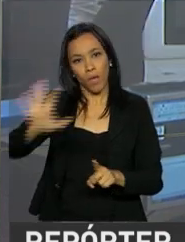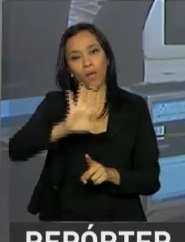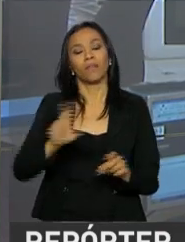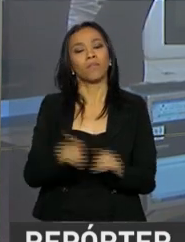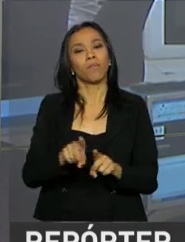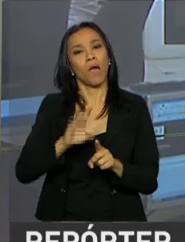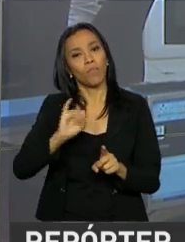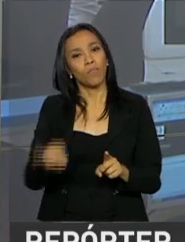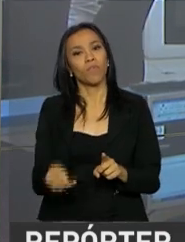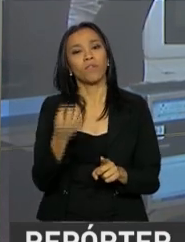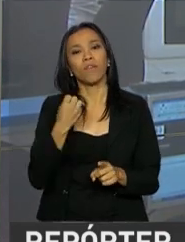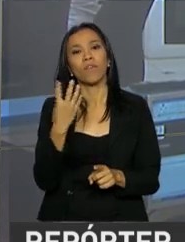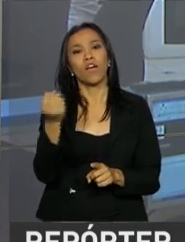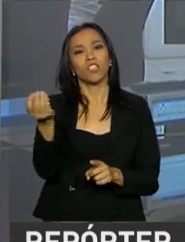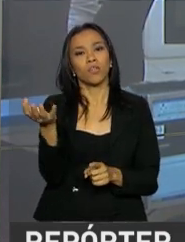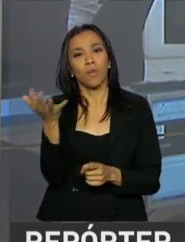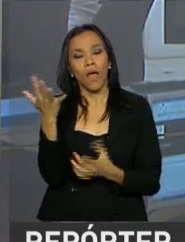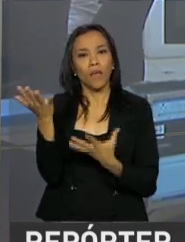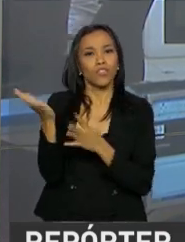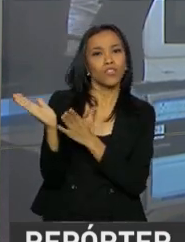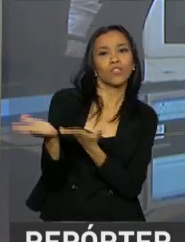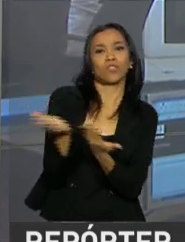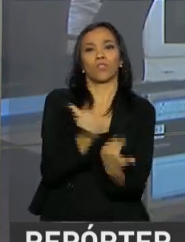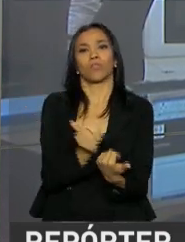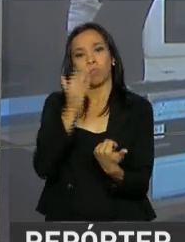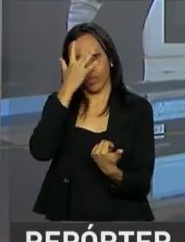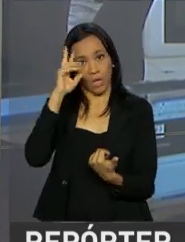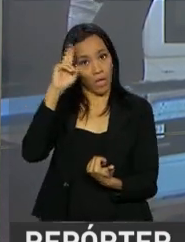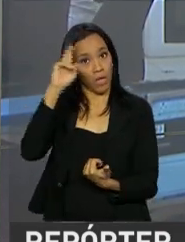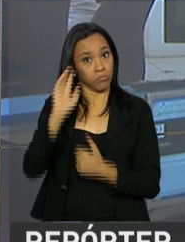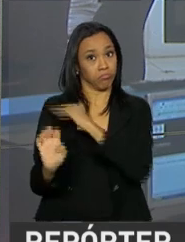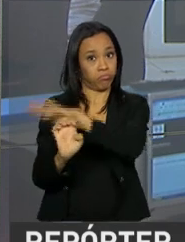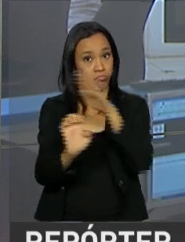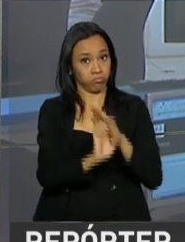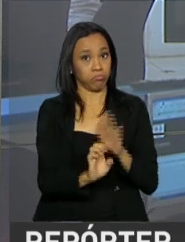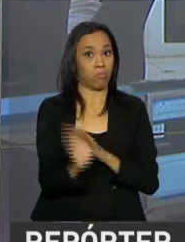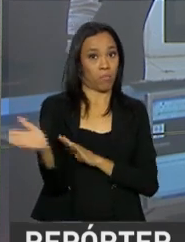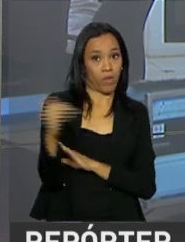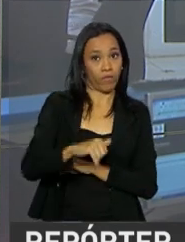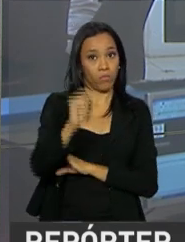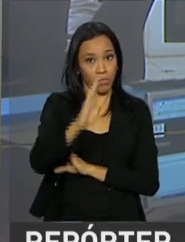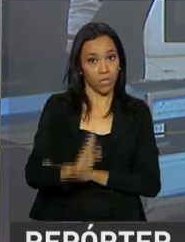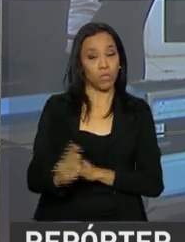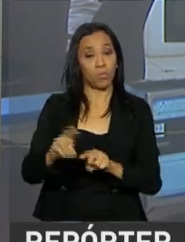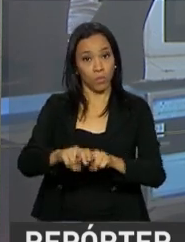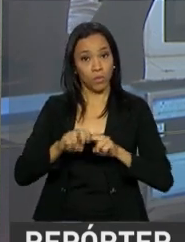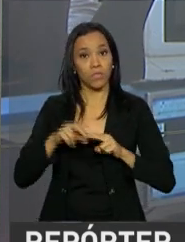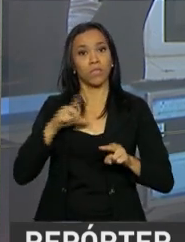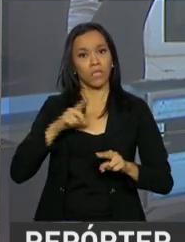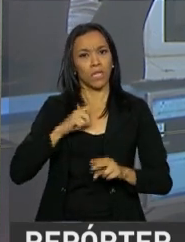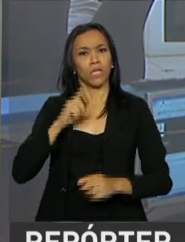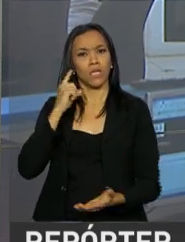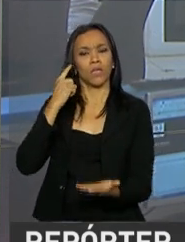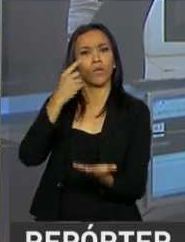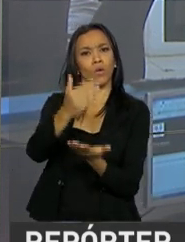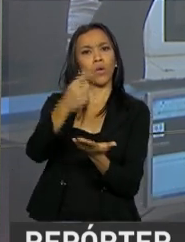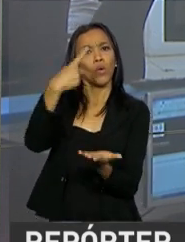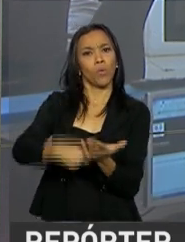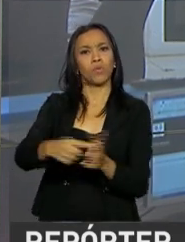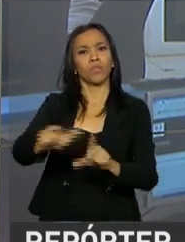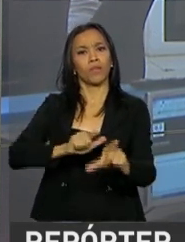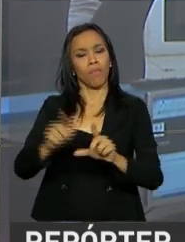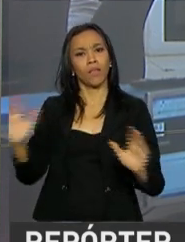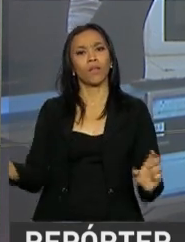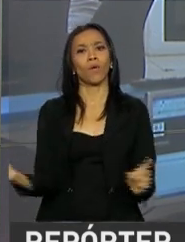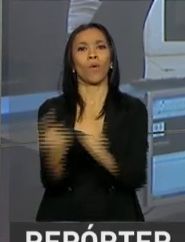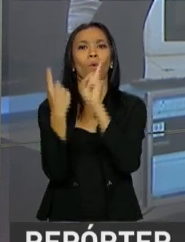atrair investimentos para o Brasil. Por isso, o Temer também tem na agenda encontros com empresários, como informa o